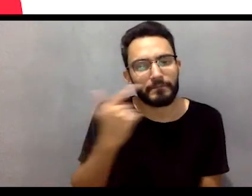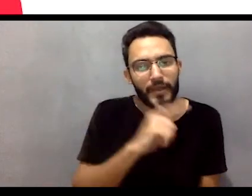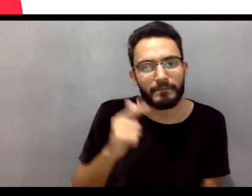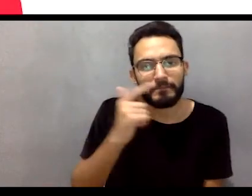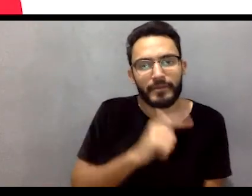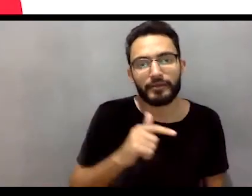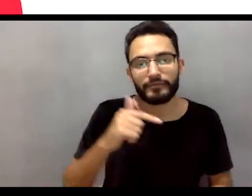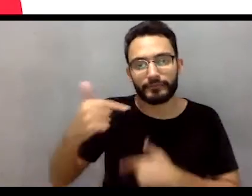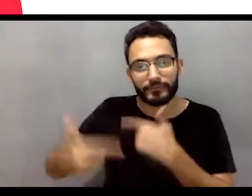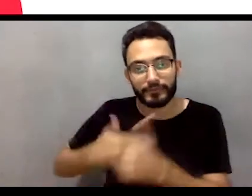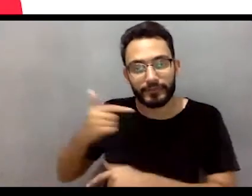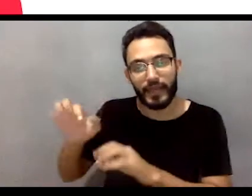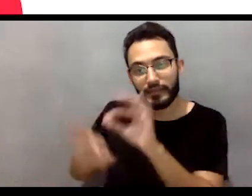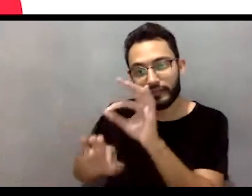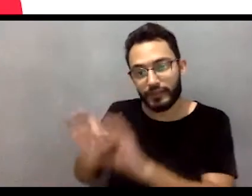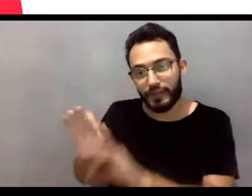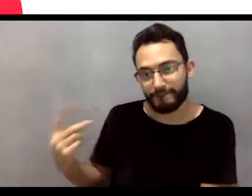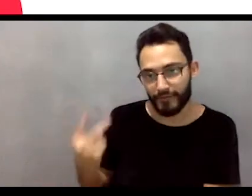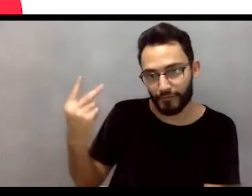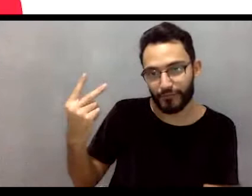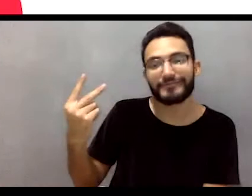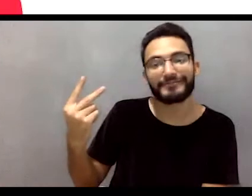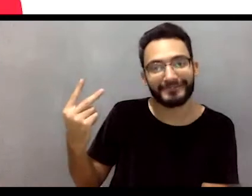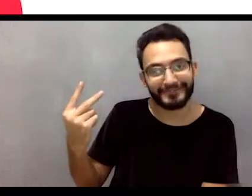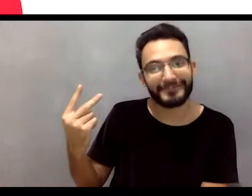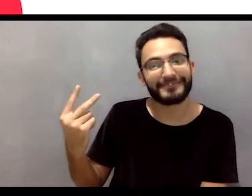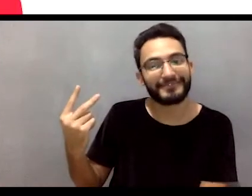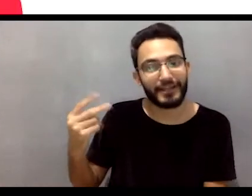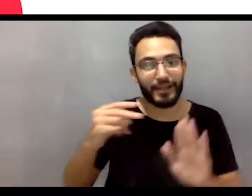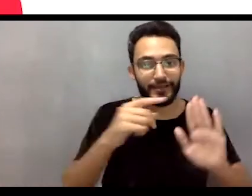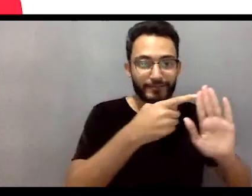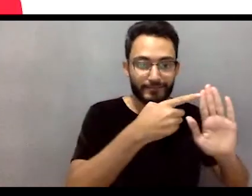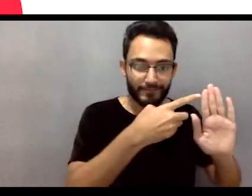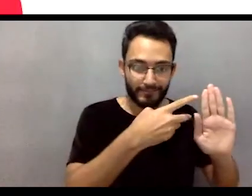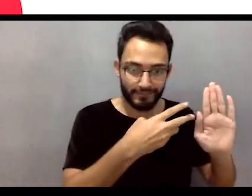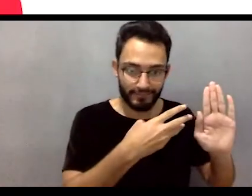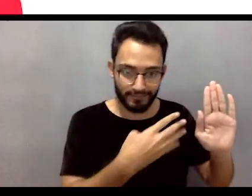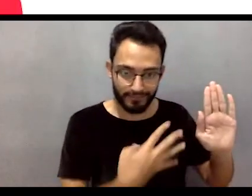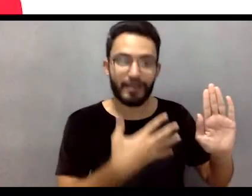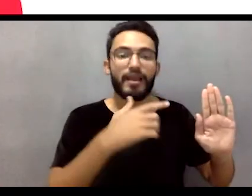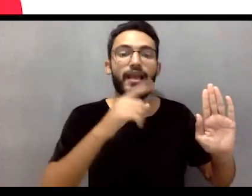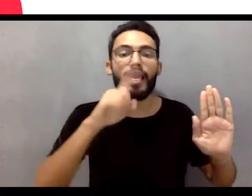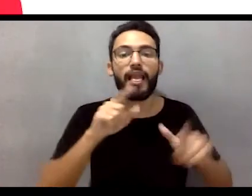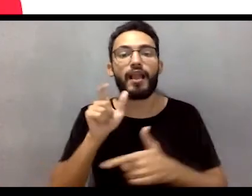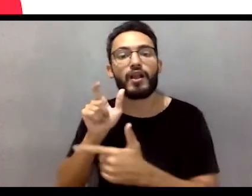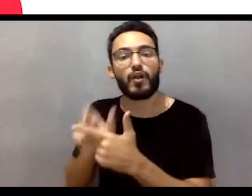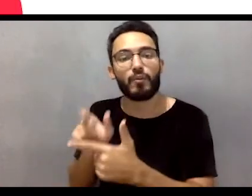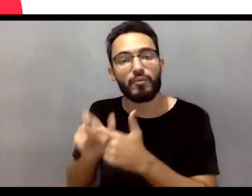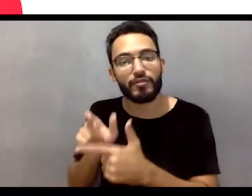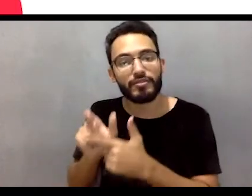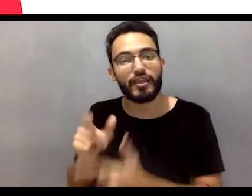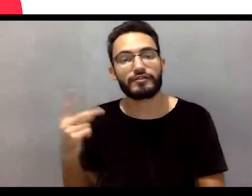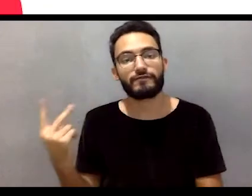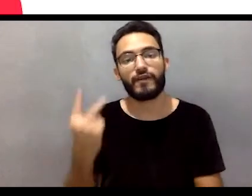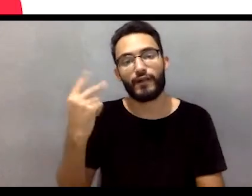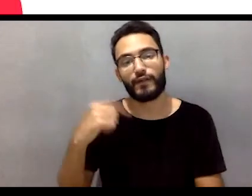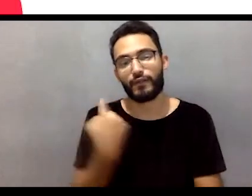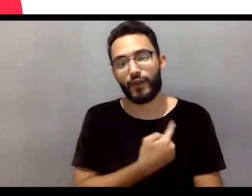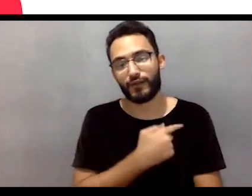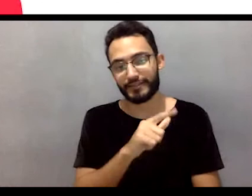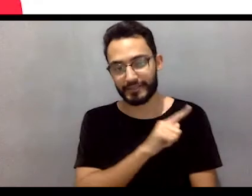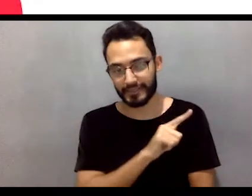que a gente vai fazer a engenharia de valor. Esses épicos, na verdade, são o nosso componente de valor.